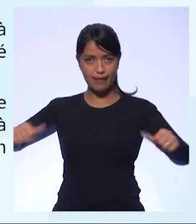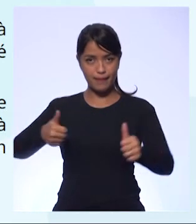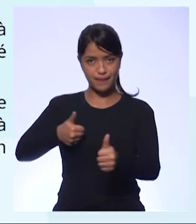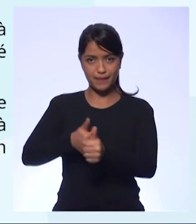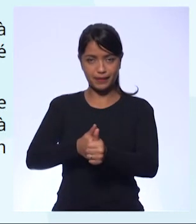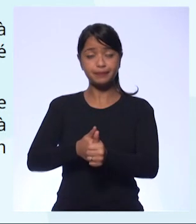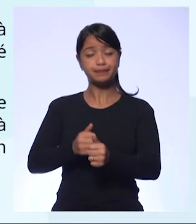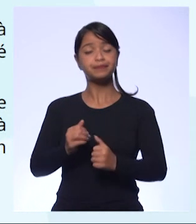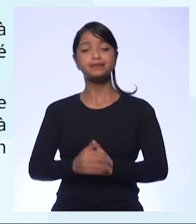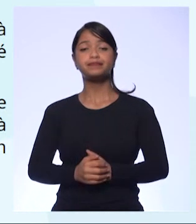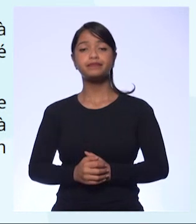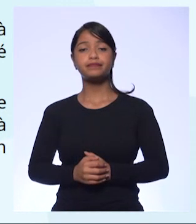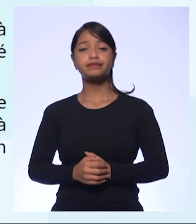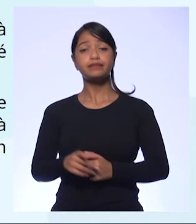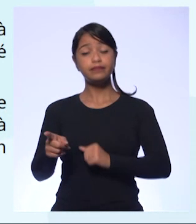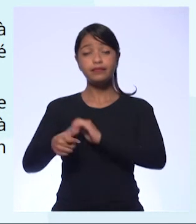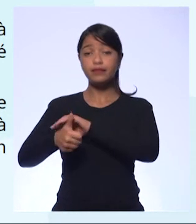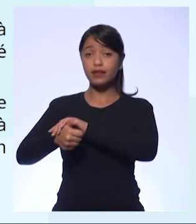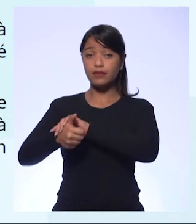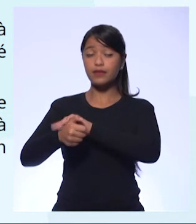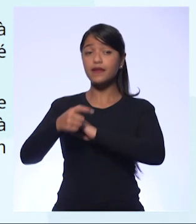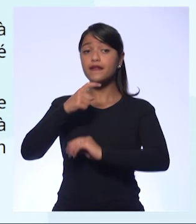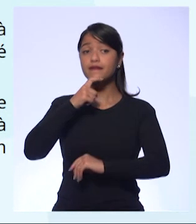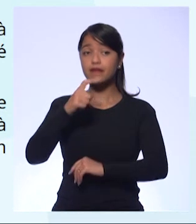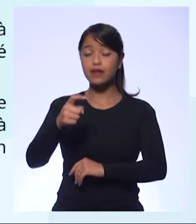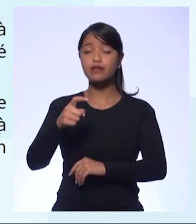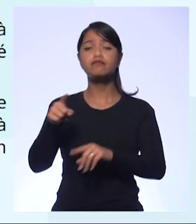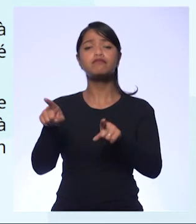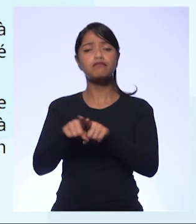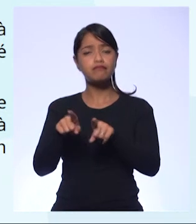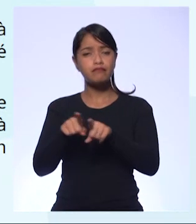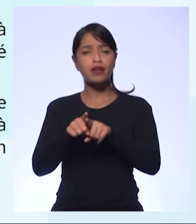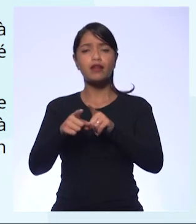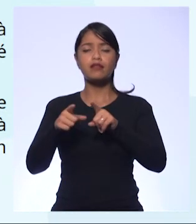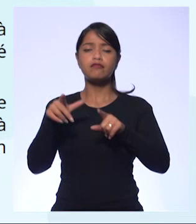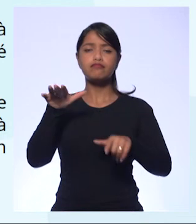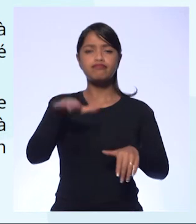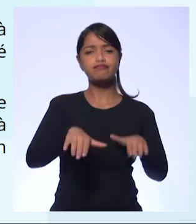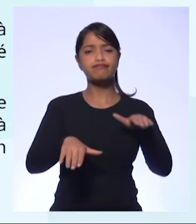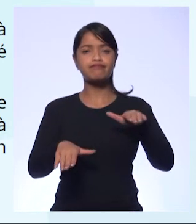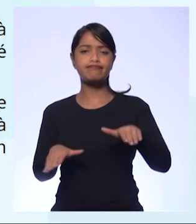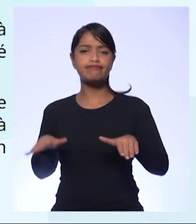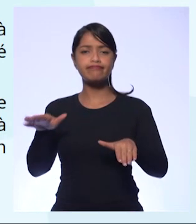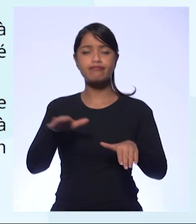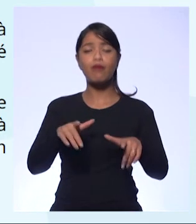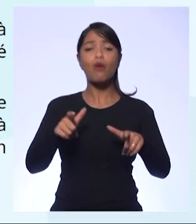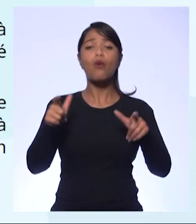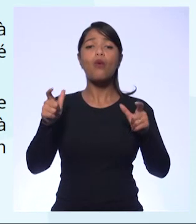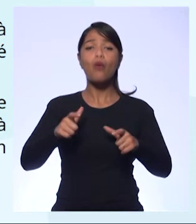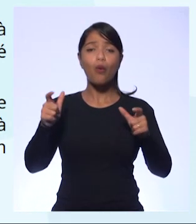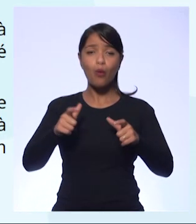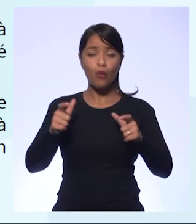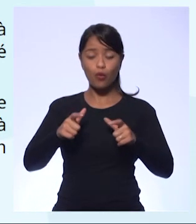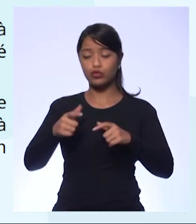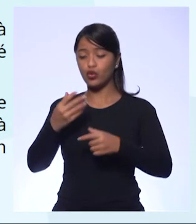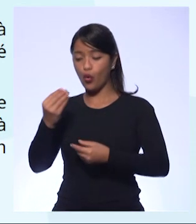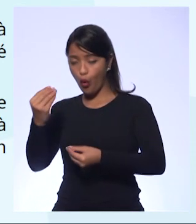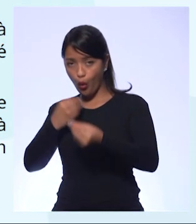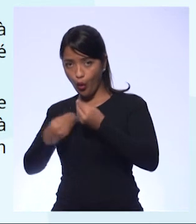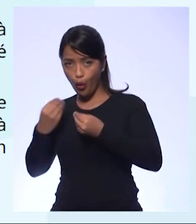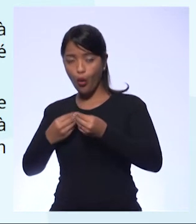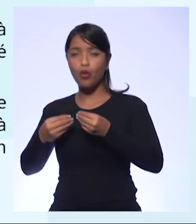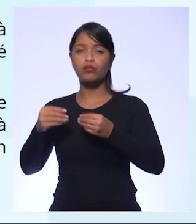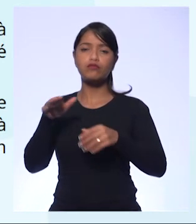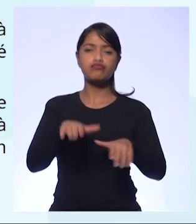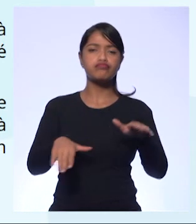a tartaruga verde também migra longas distâncias entre as áreas de alimentação e as praias onde bota seus ovos. Ela pode viver